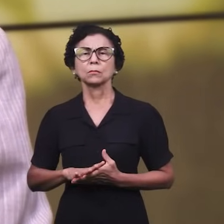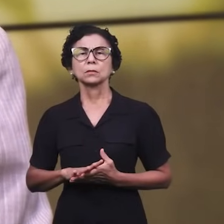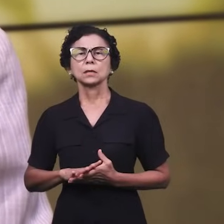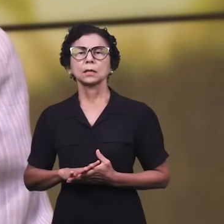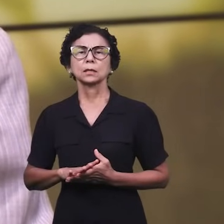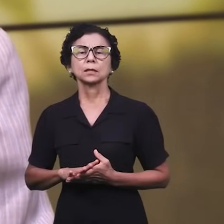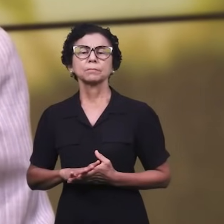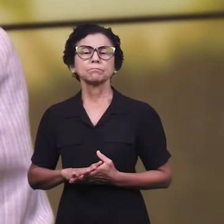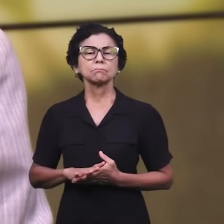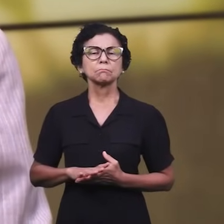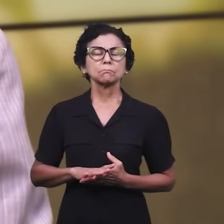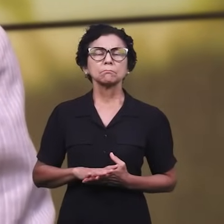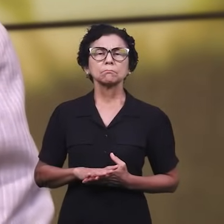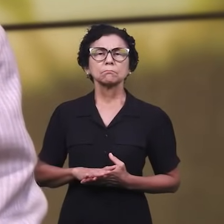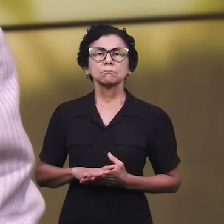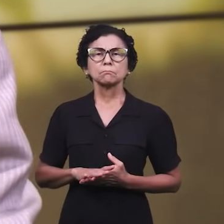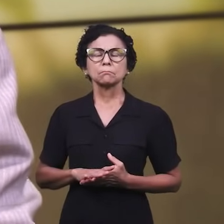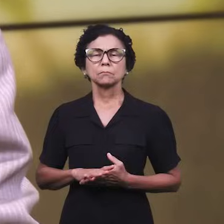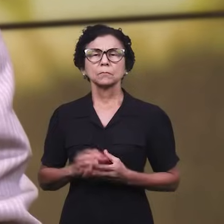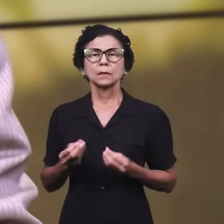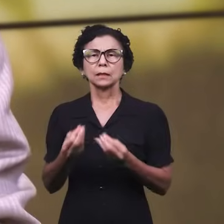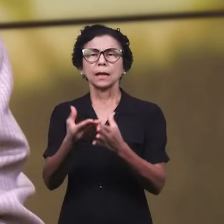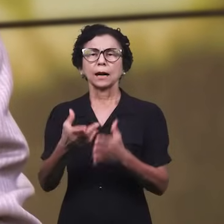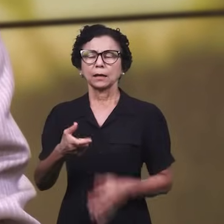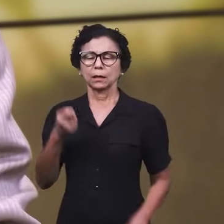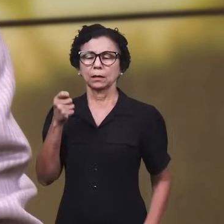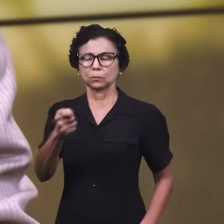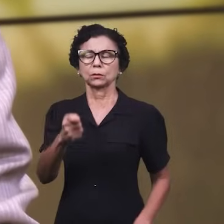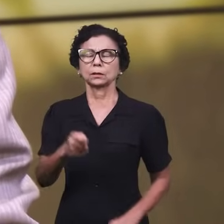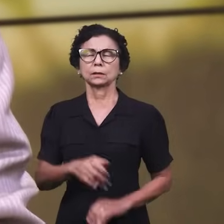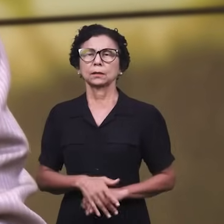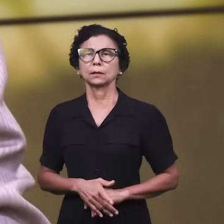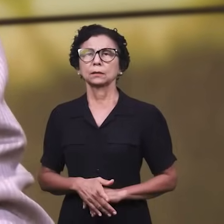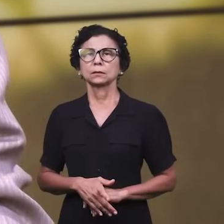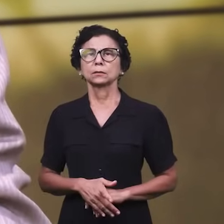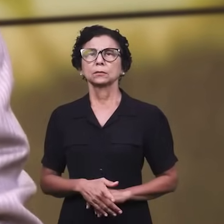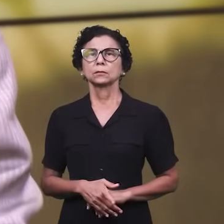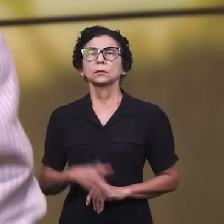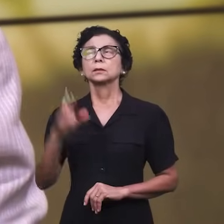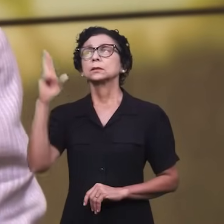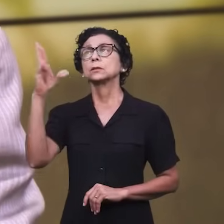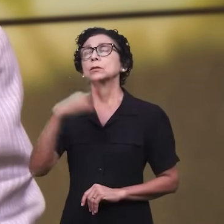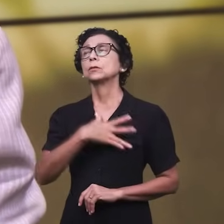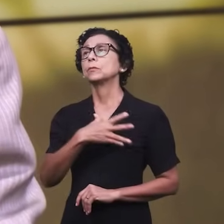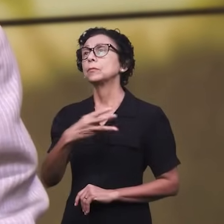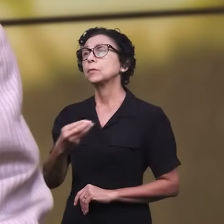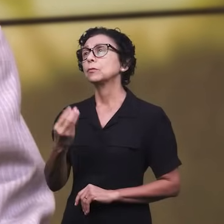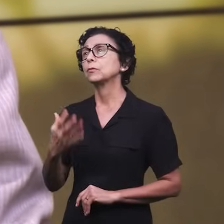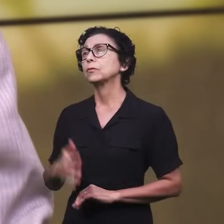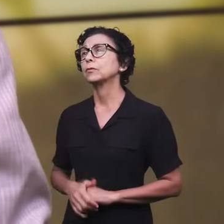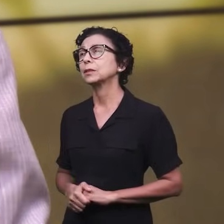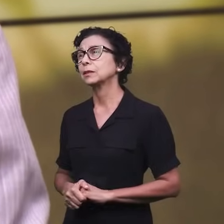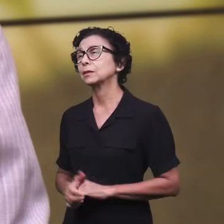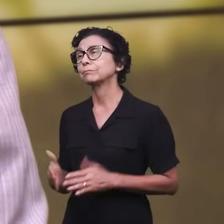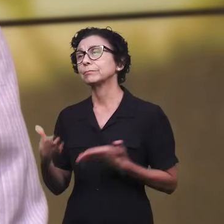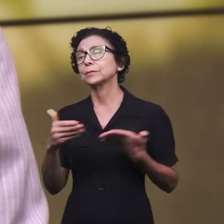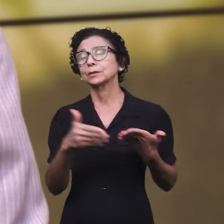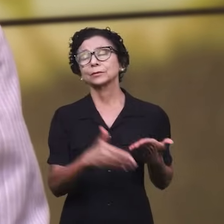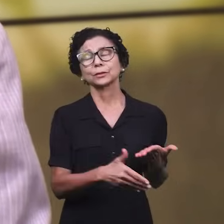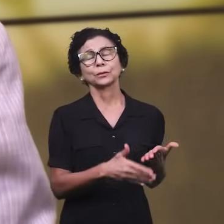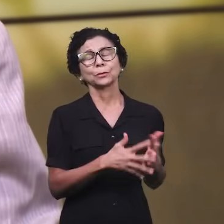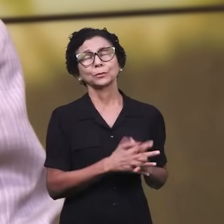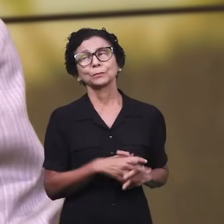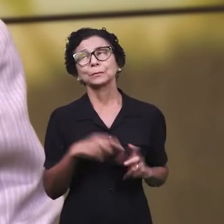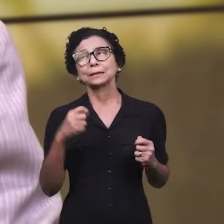ore pro seu filho diga senhor que o meu filho o aceite Ah ele foi criado na igreja foi criado na igreja mas ele precisa ter uma experiência